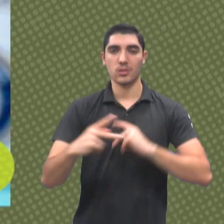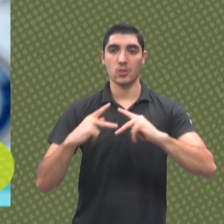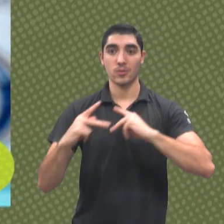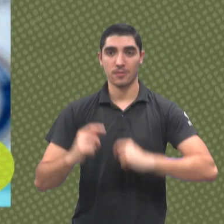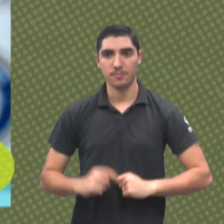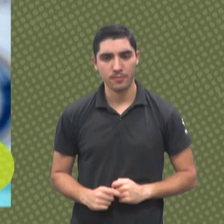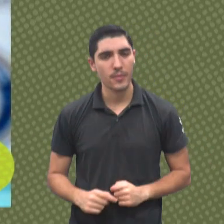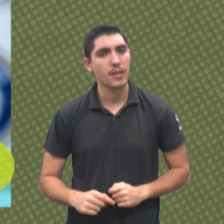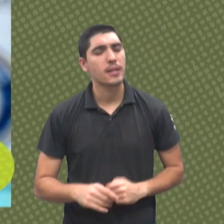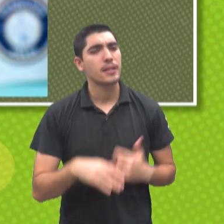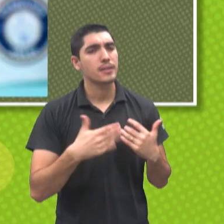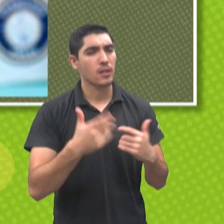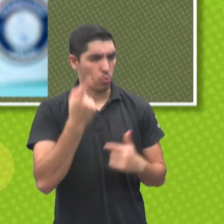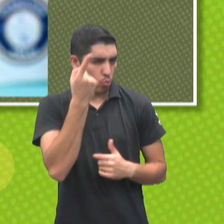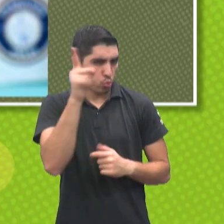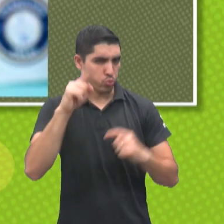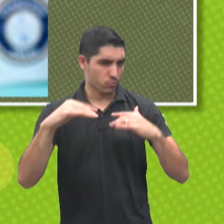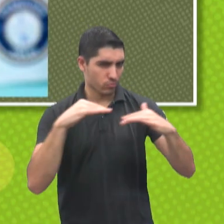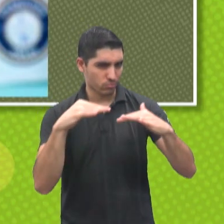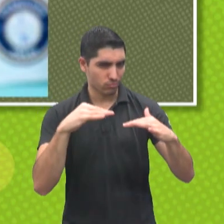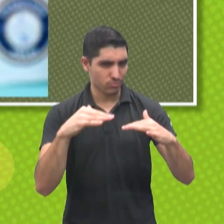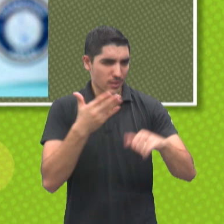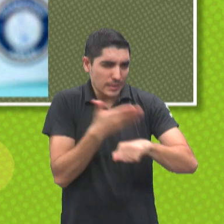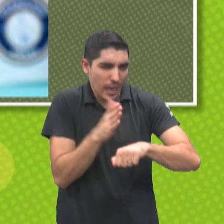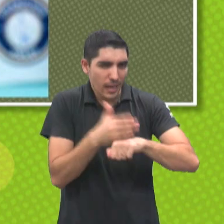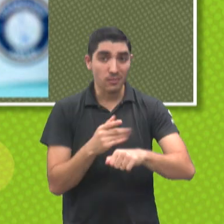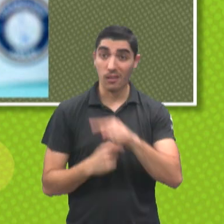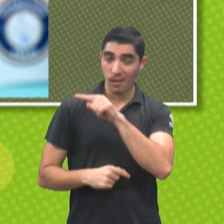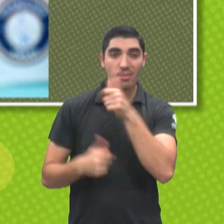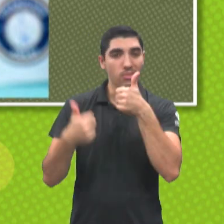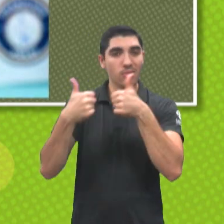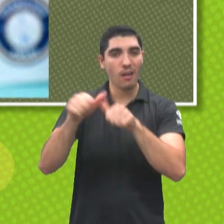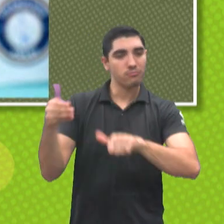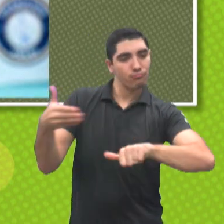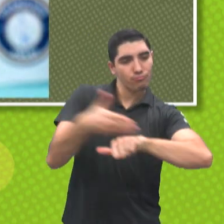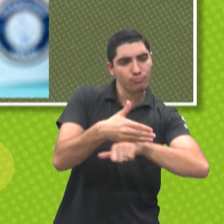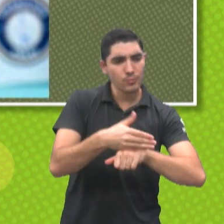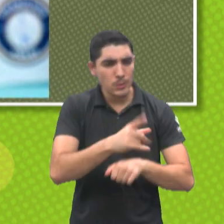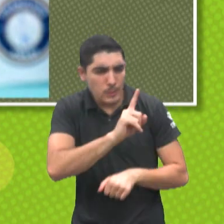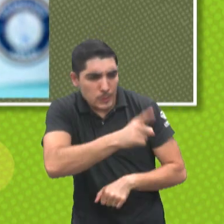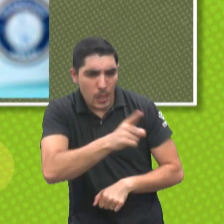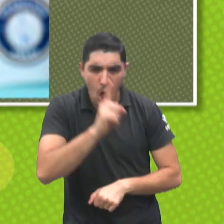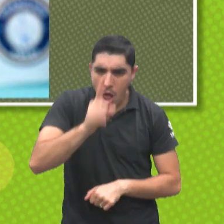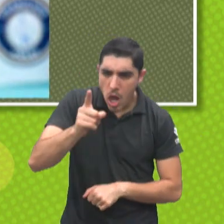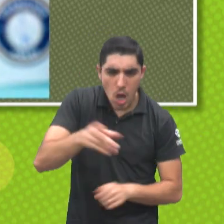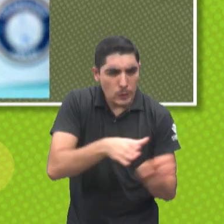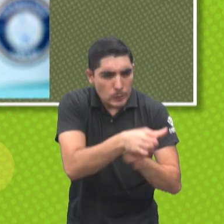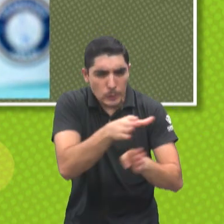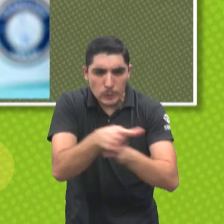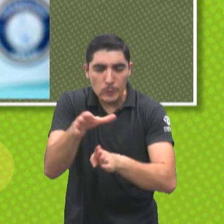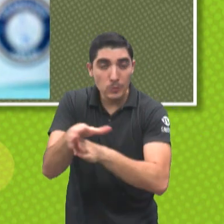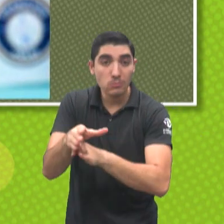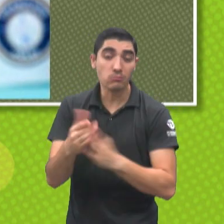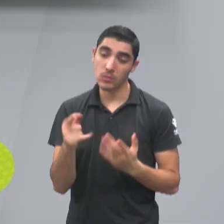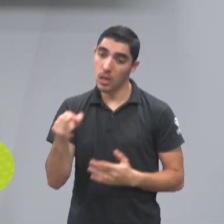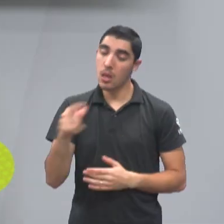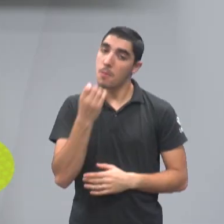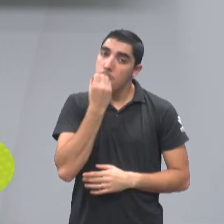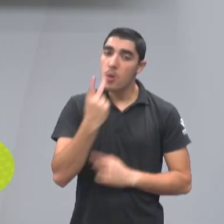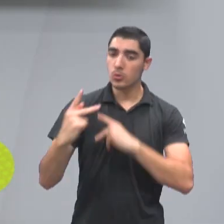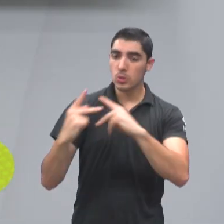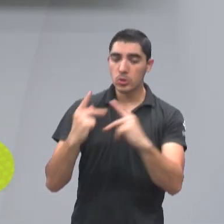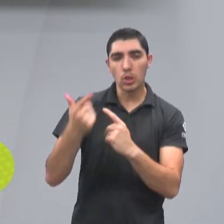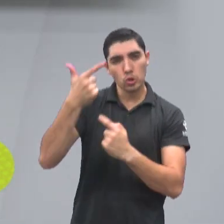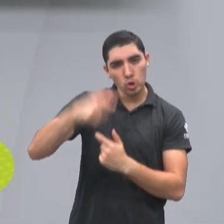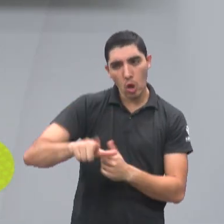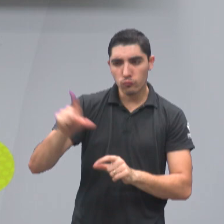último treino que a gente foi acompanhar, ele já estava dando lá uns pitacos dele, né? Dando uma bronca no pessoal. E é isso, é reformulação, tem que trazer